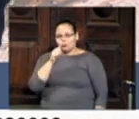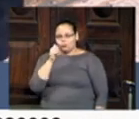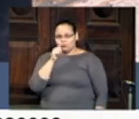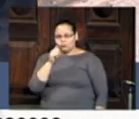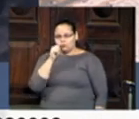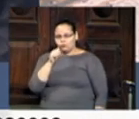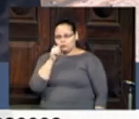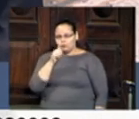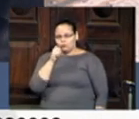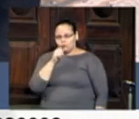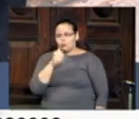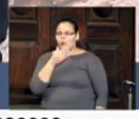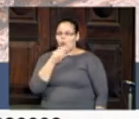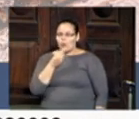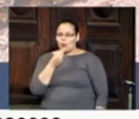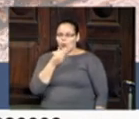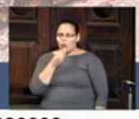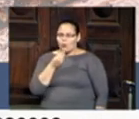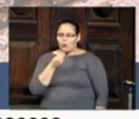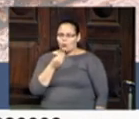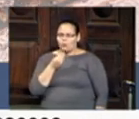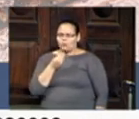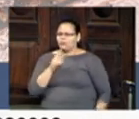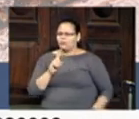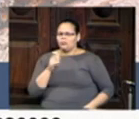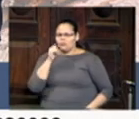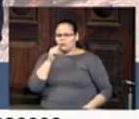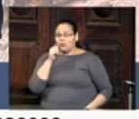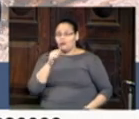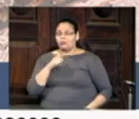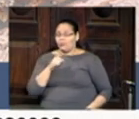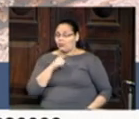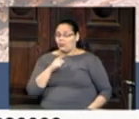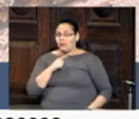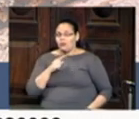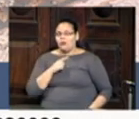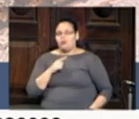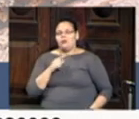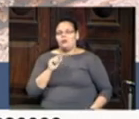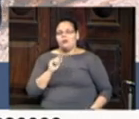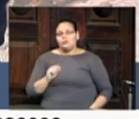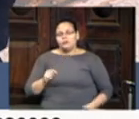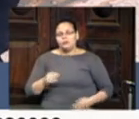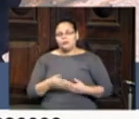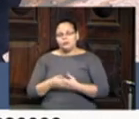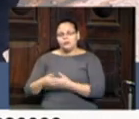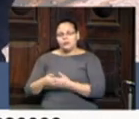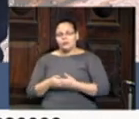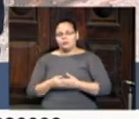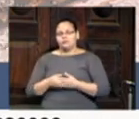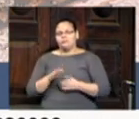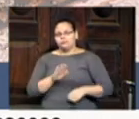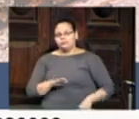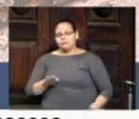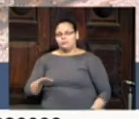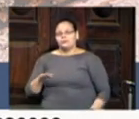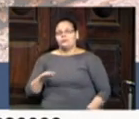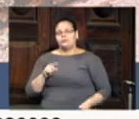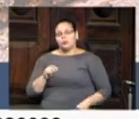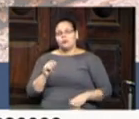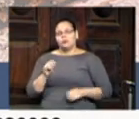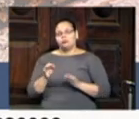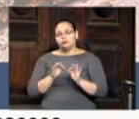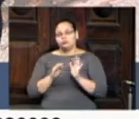mulheres ou homens que estejam com crianças de colo. O projeto é